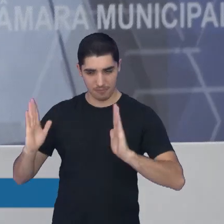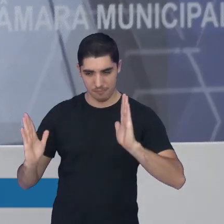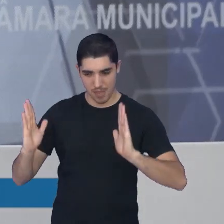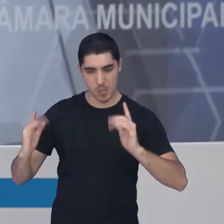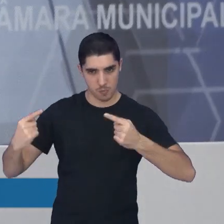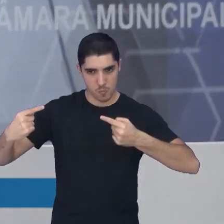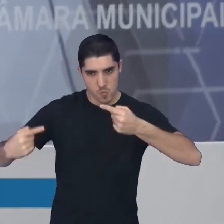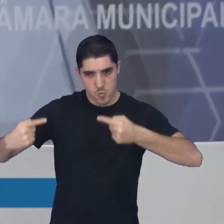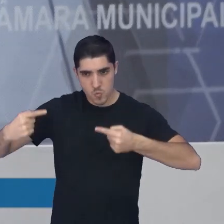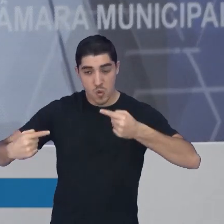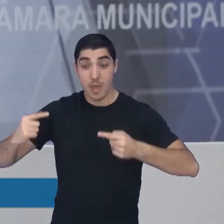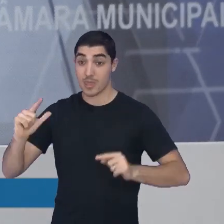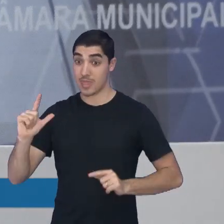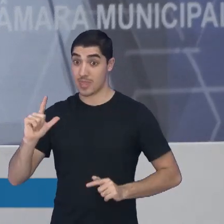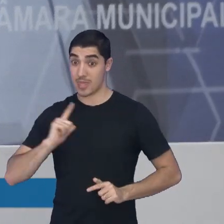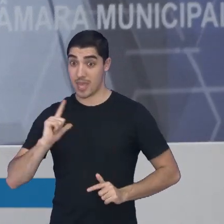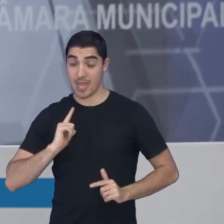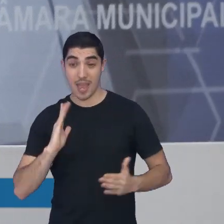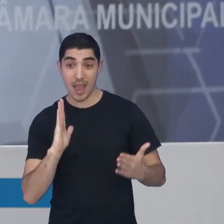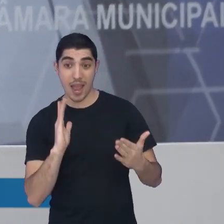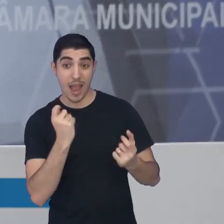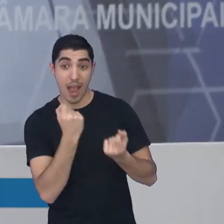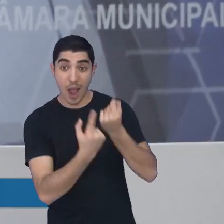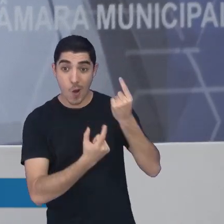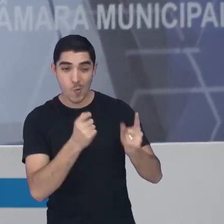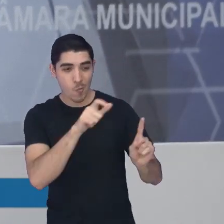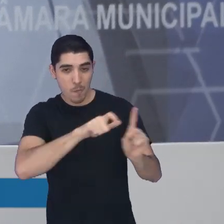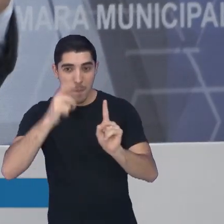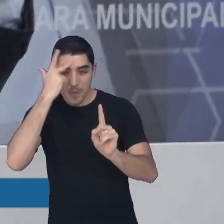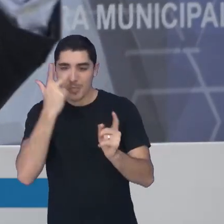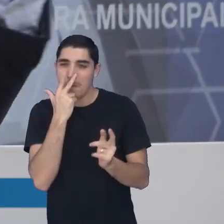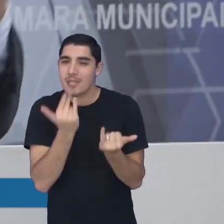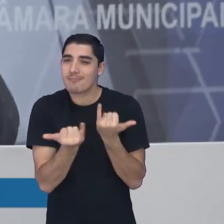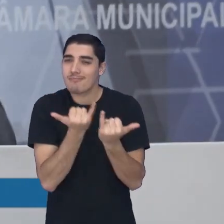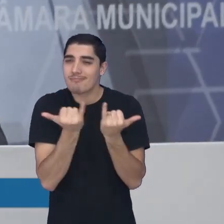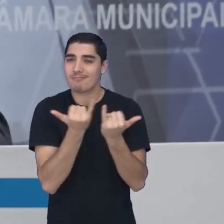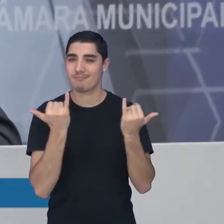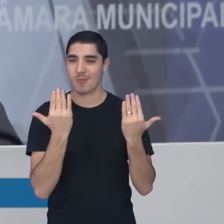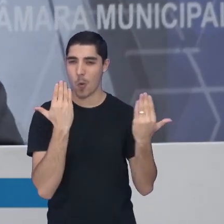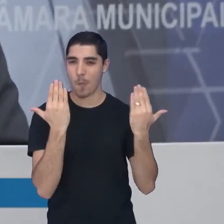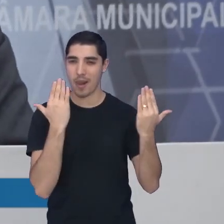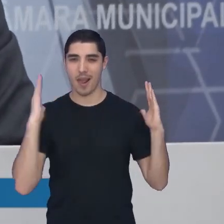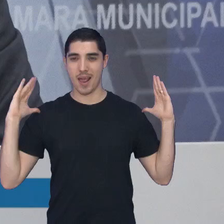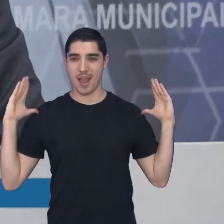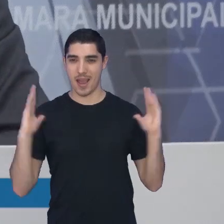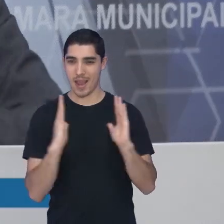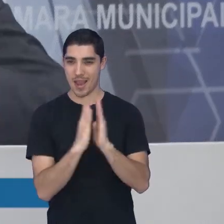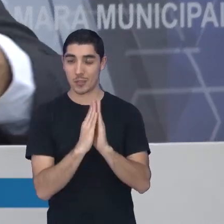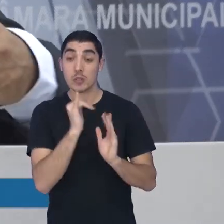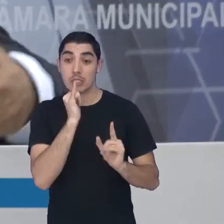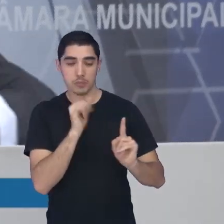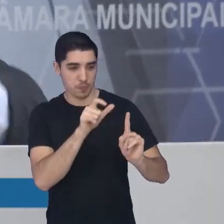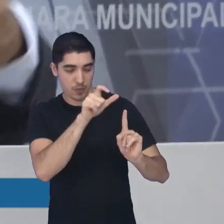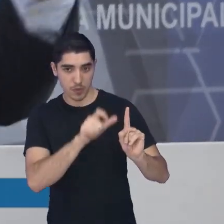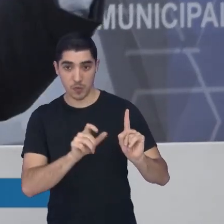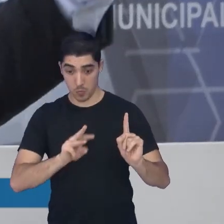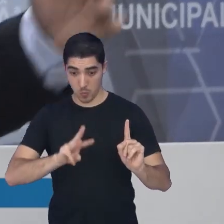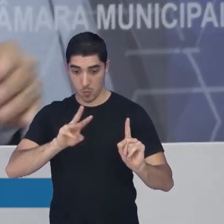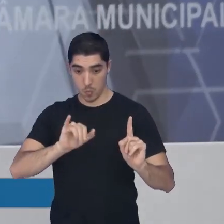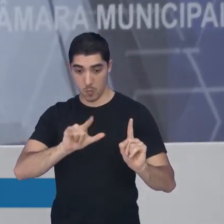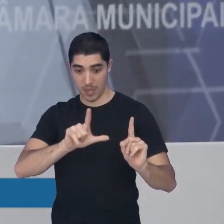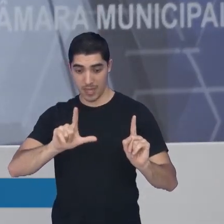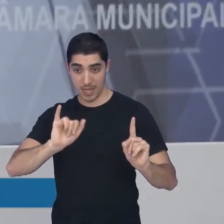os anjos que nos socorrem. Então, por exemplo, o doutor William faz um trabalho